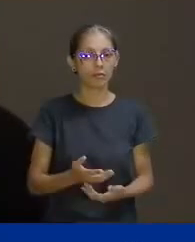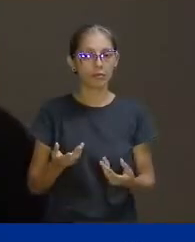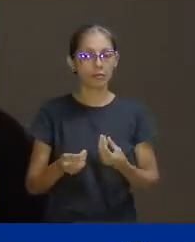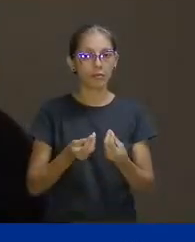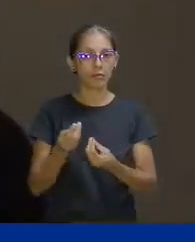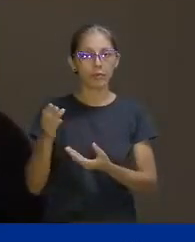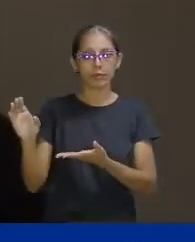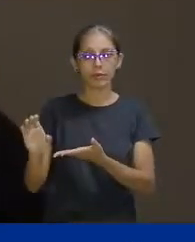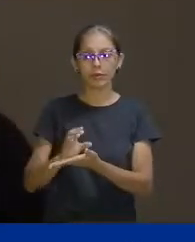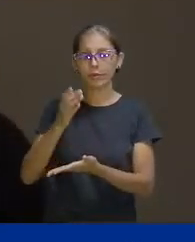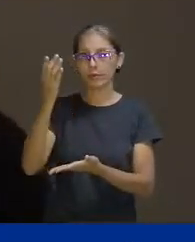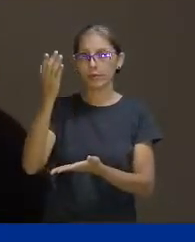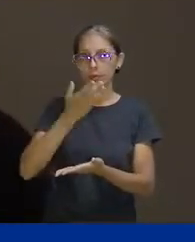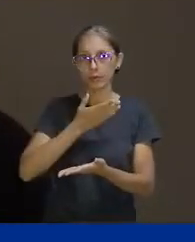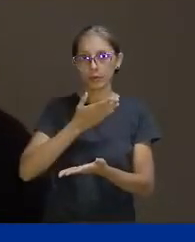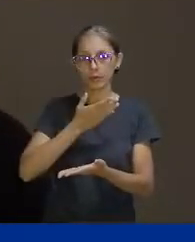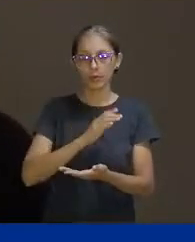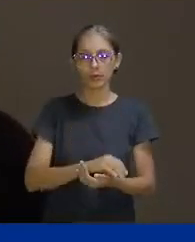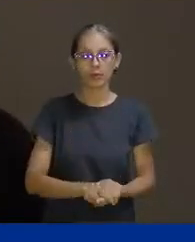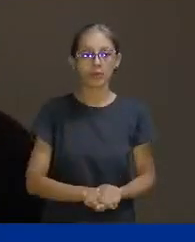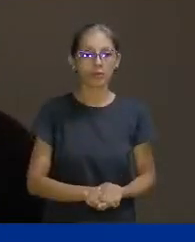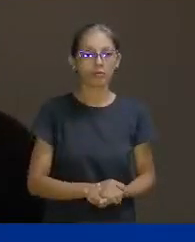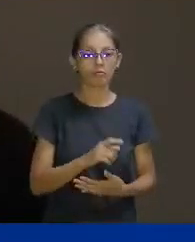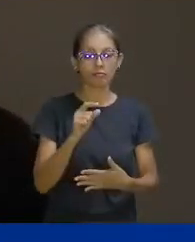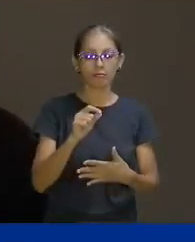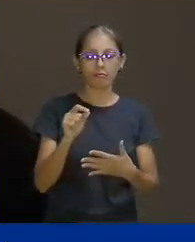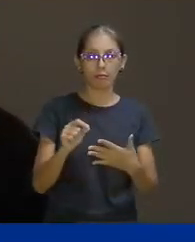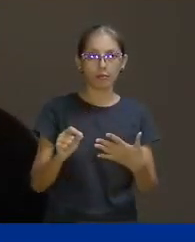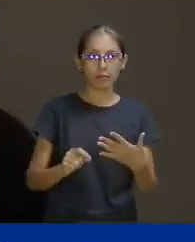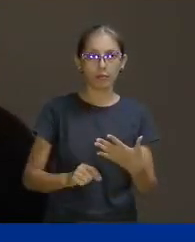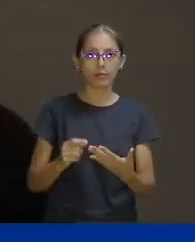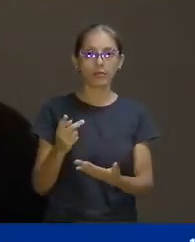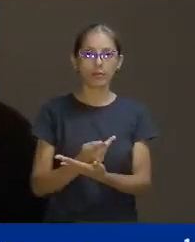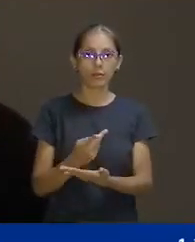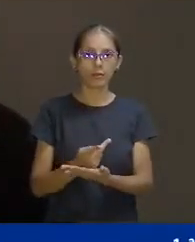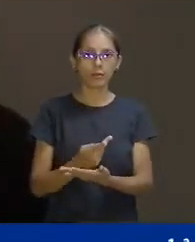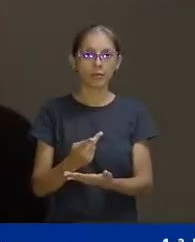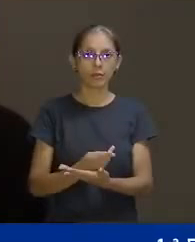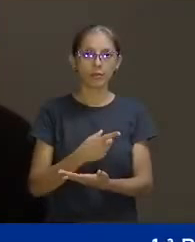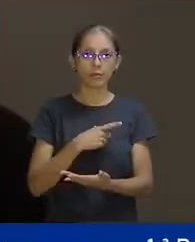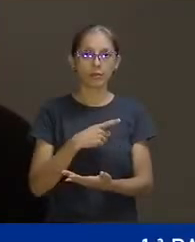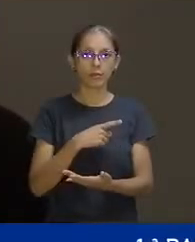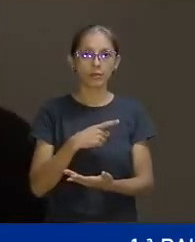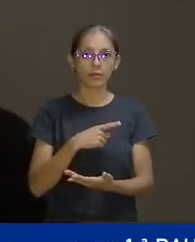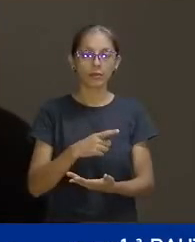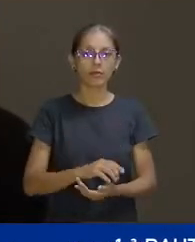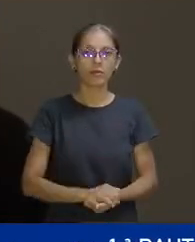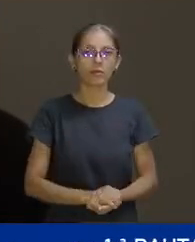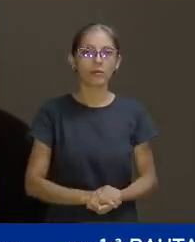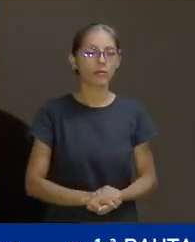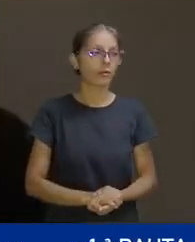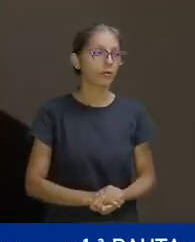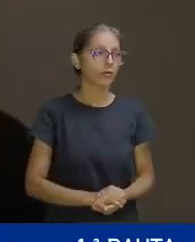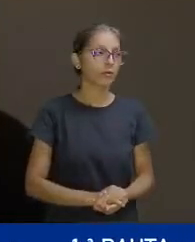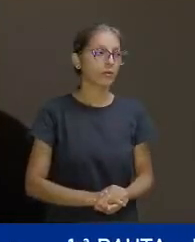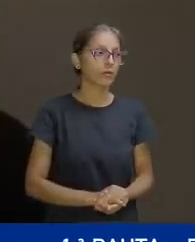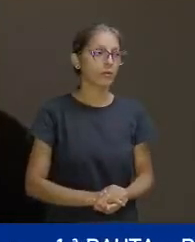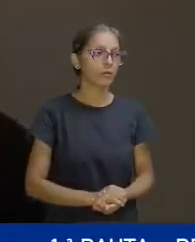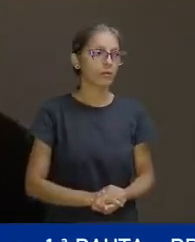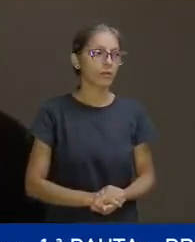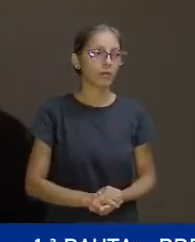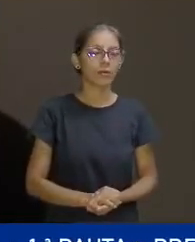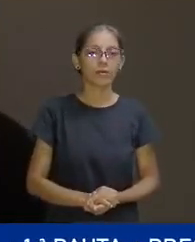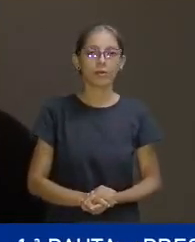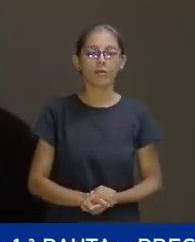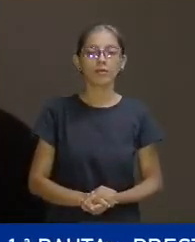essa Corte que as falhas que foram sustentadas pela douta Procuradoria Regional Eleitoral para fins de desaprovação das contas, elas foram as